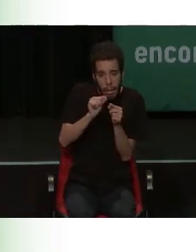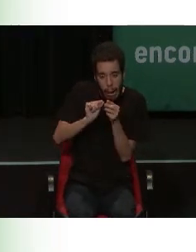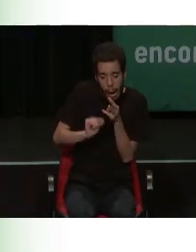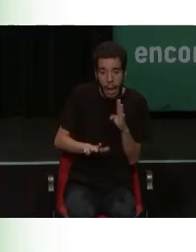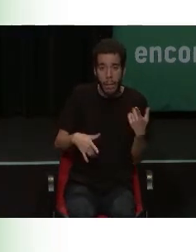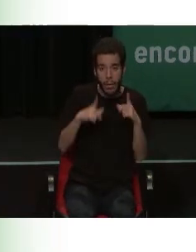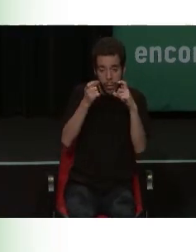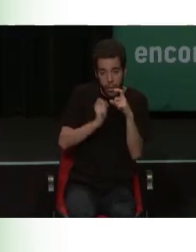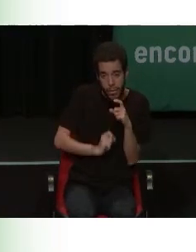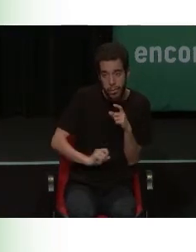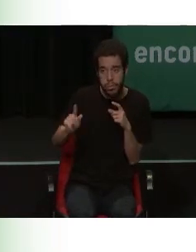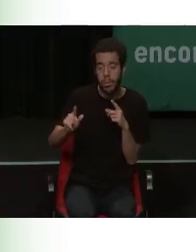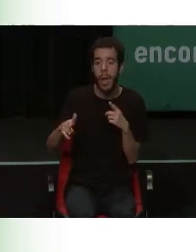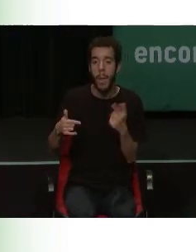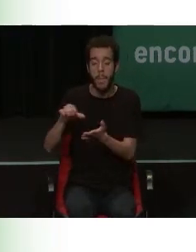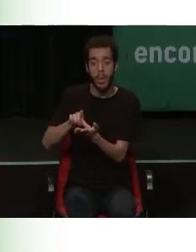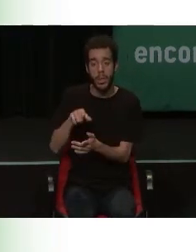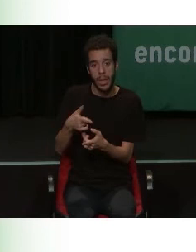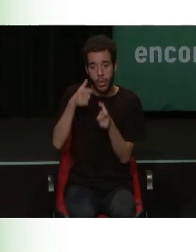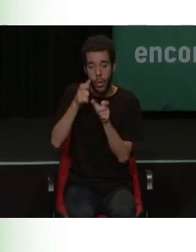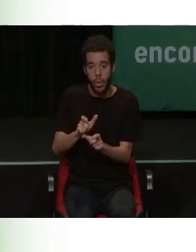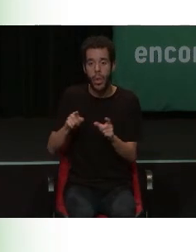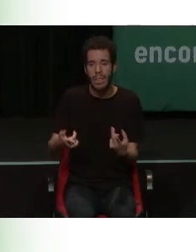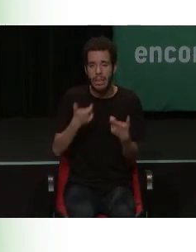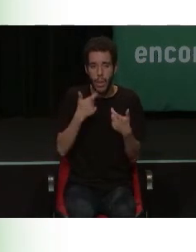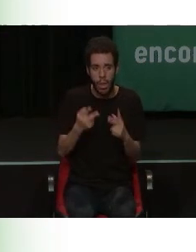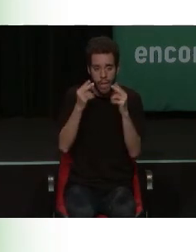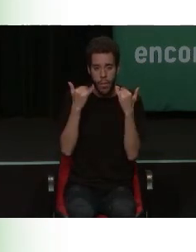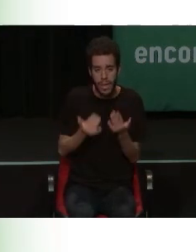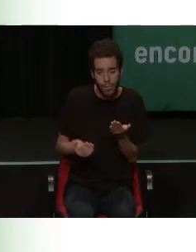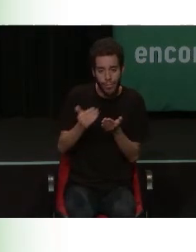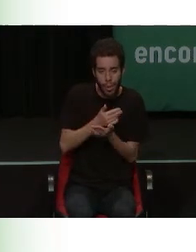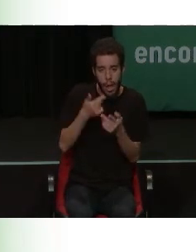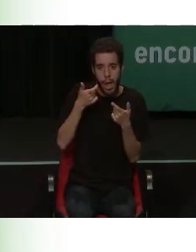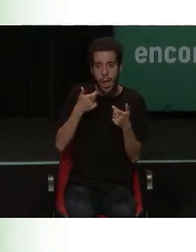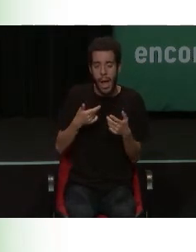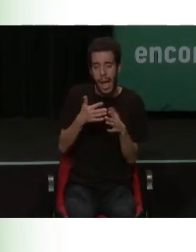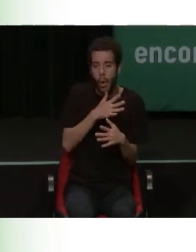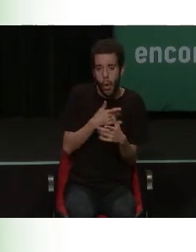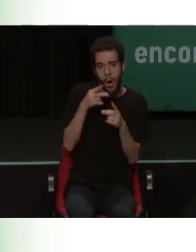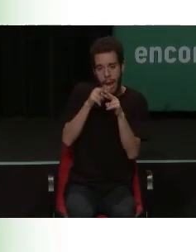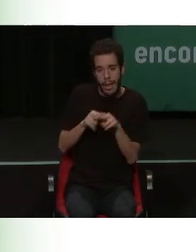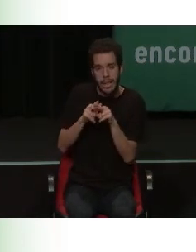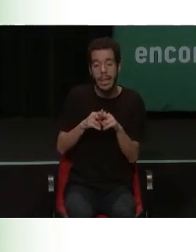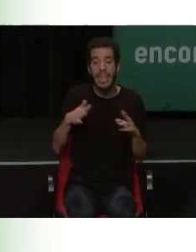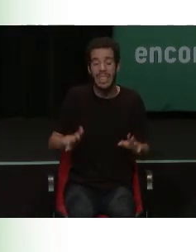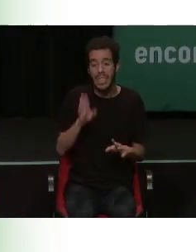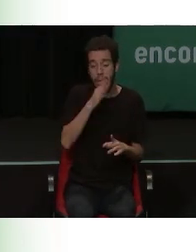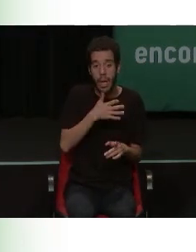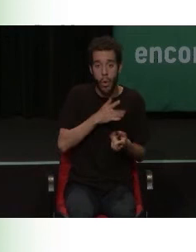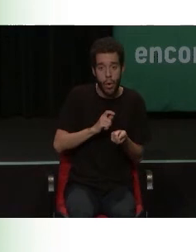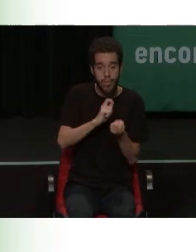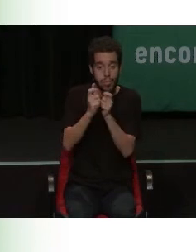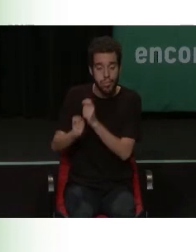enviada para um sistema de processamento remoto, onde faz uma análise de cor e a alteração da cor prende-se exatamente com a presença